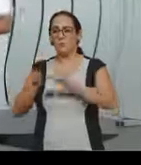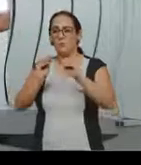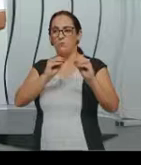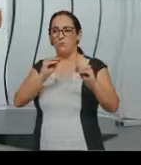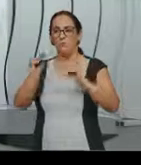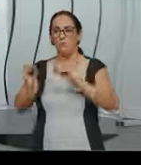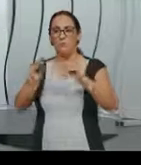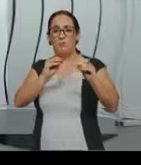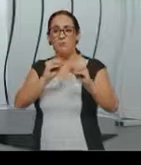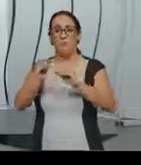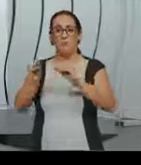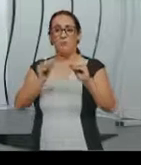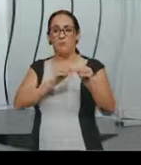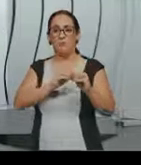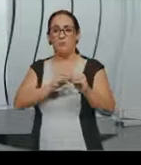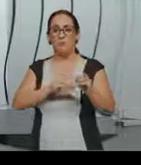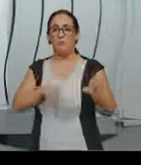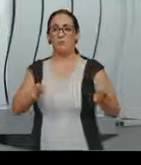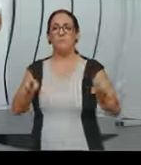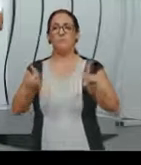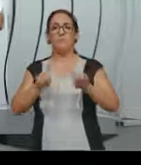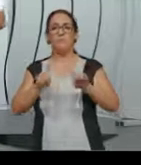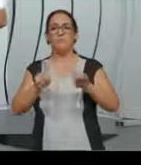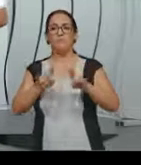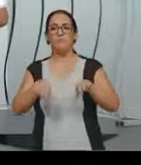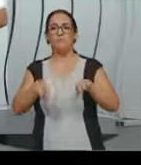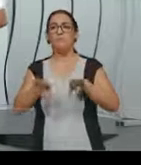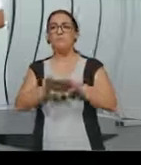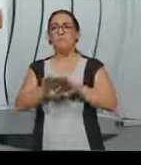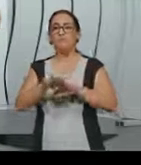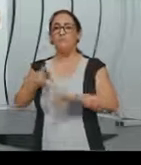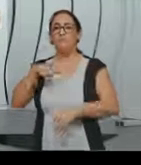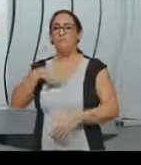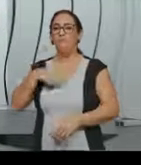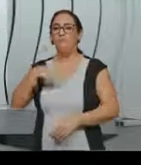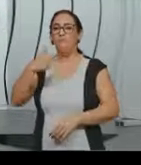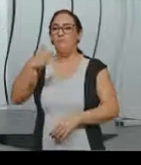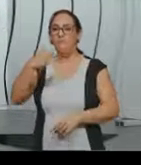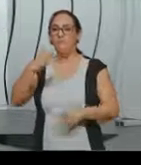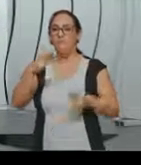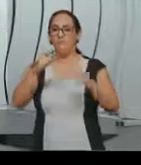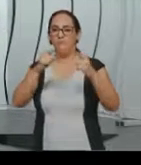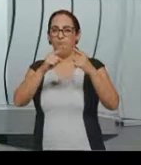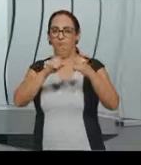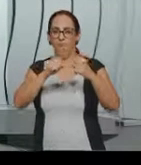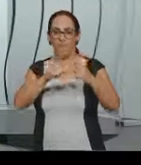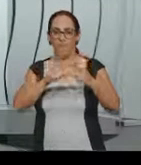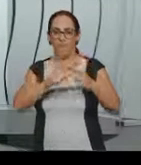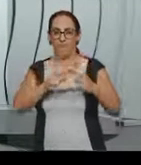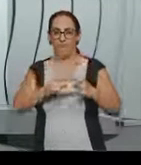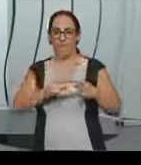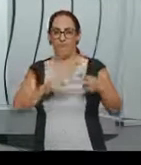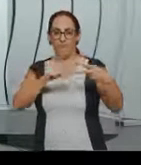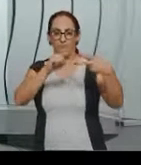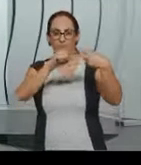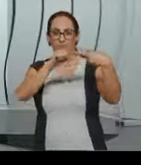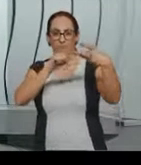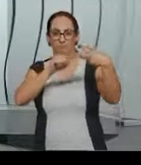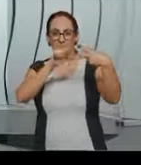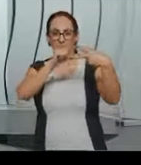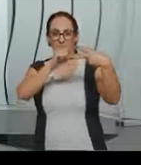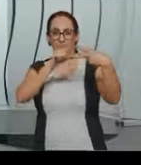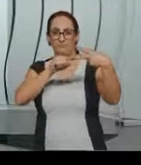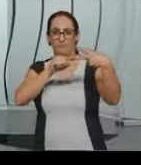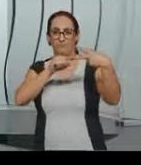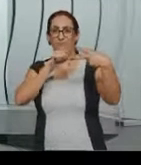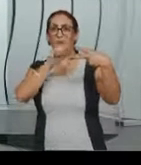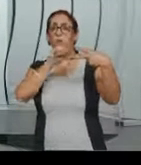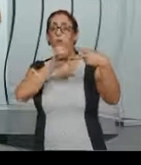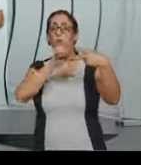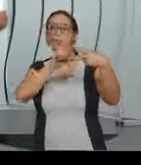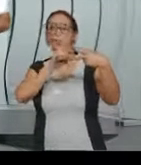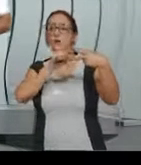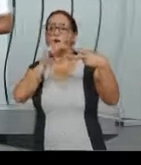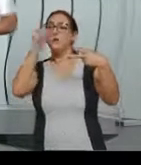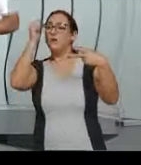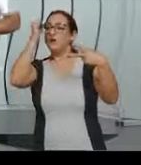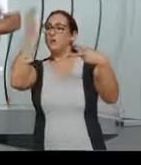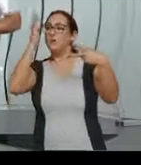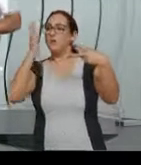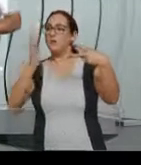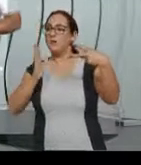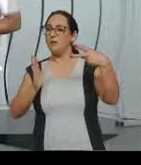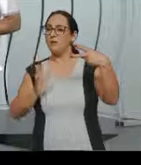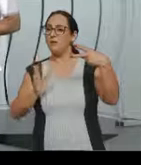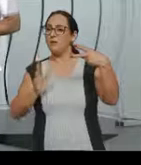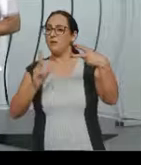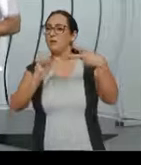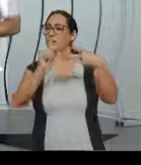também a presença de dois tipos de movimentação, né, que foram a saída de brasileiros